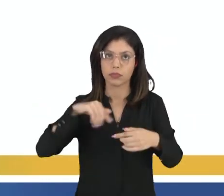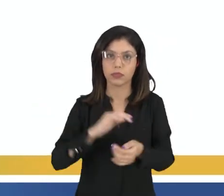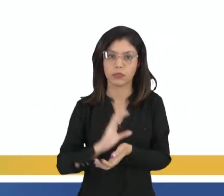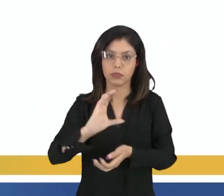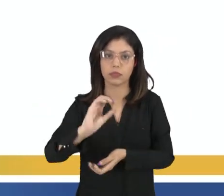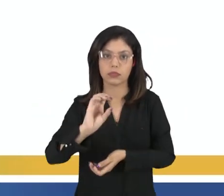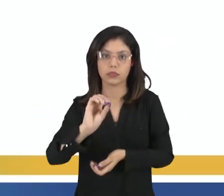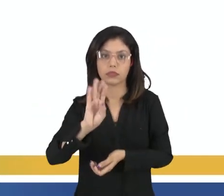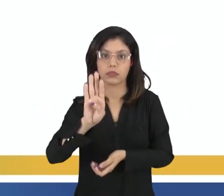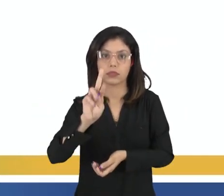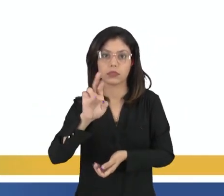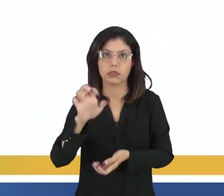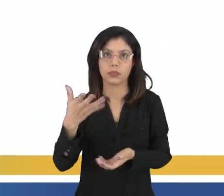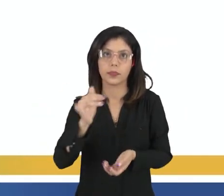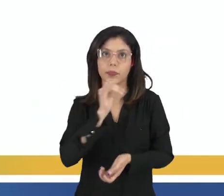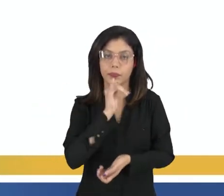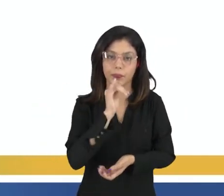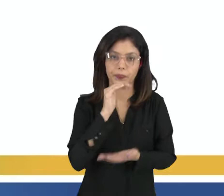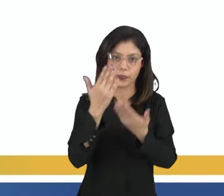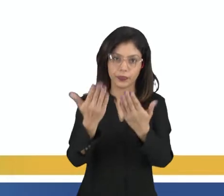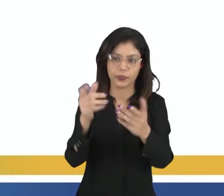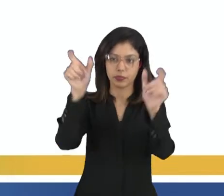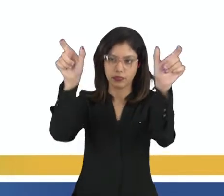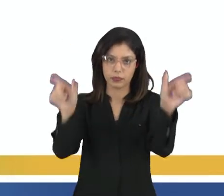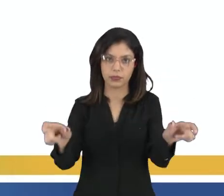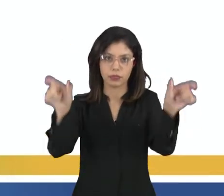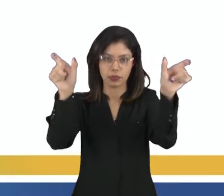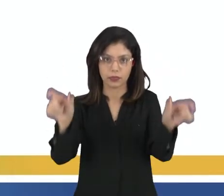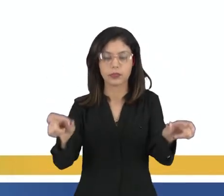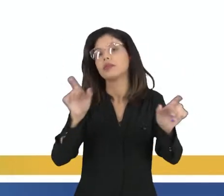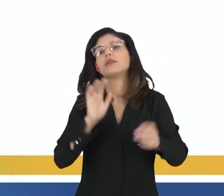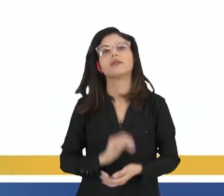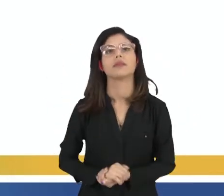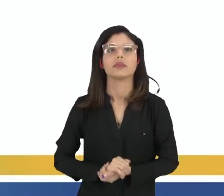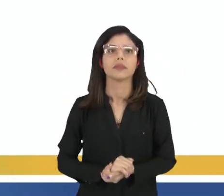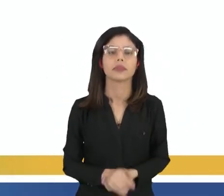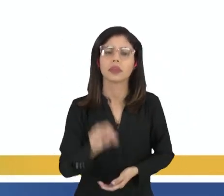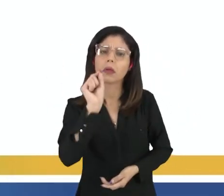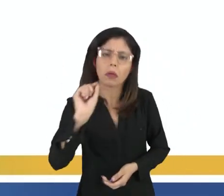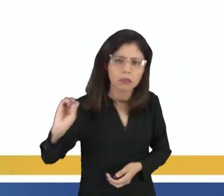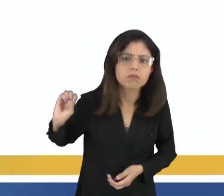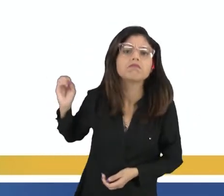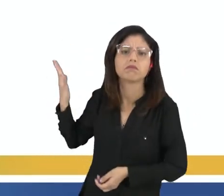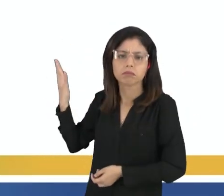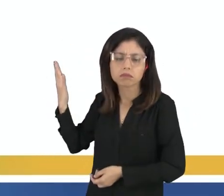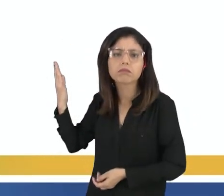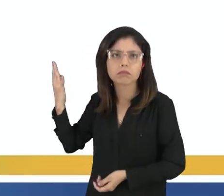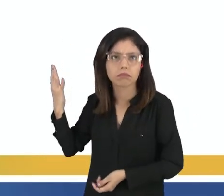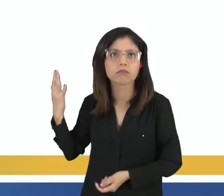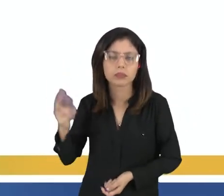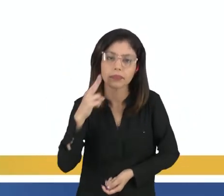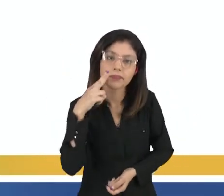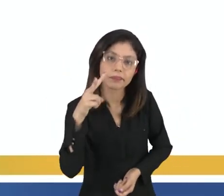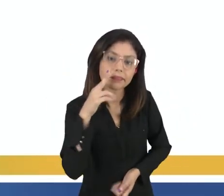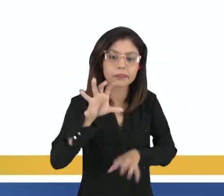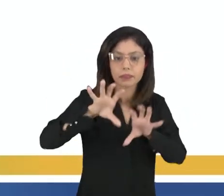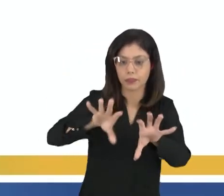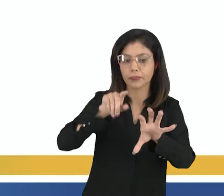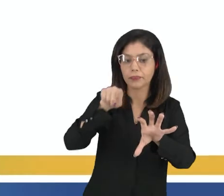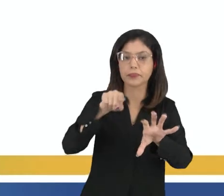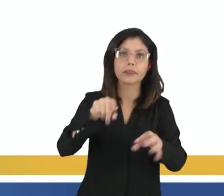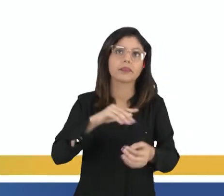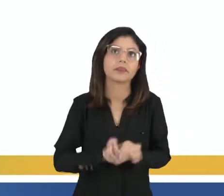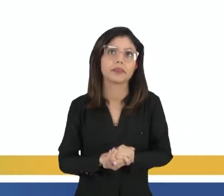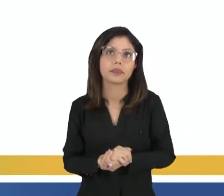químico cobre, como nós temos aqui o exemplo do sulfato de cobre. Então, o que acontece aqui? Como a gente viu aqui na